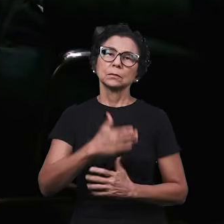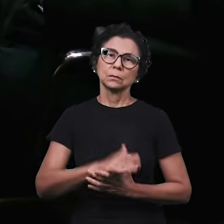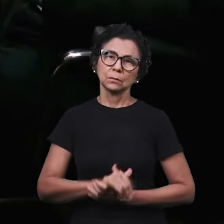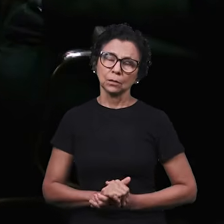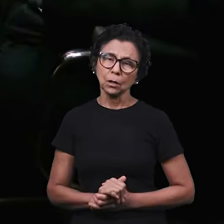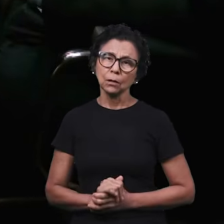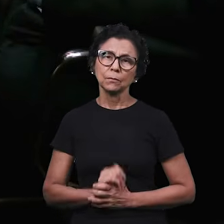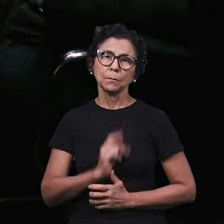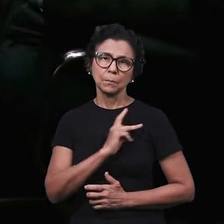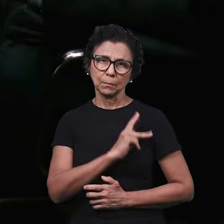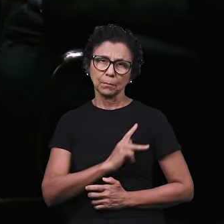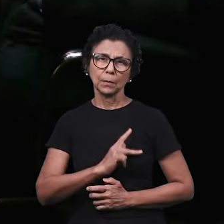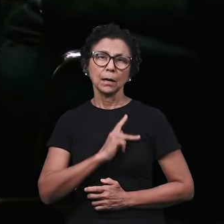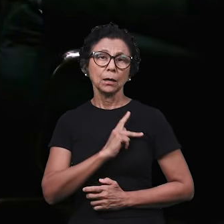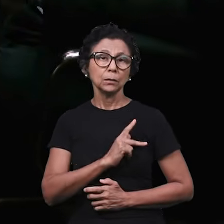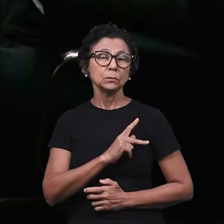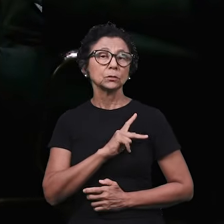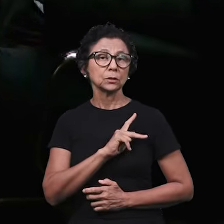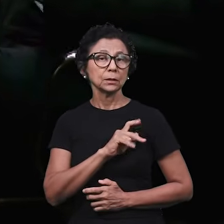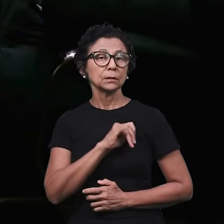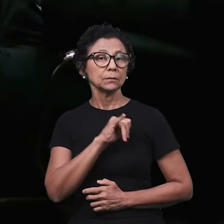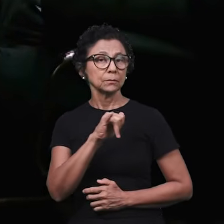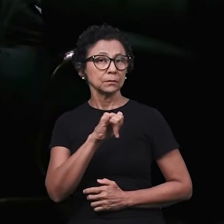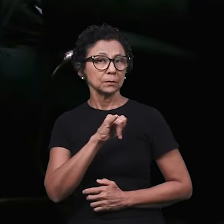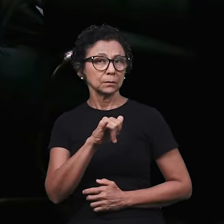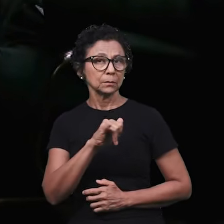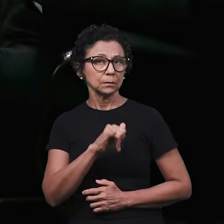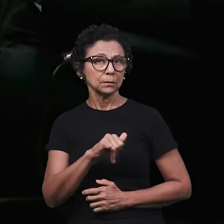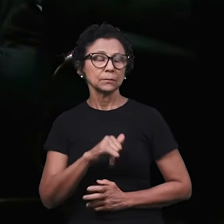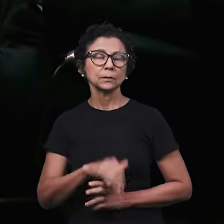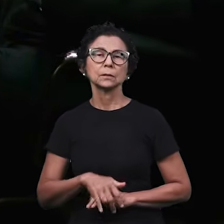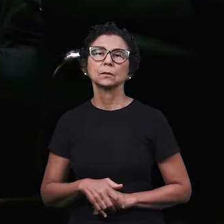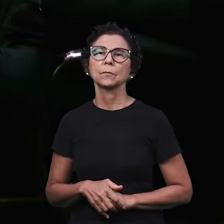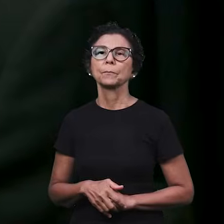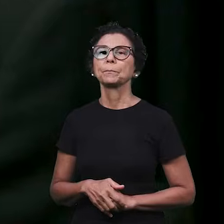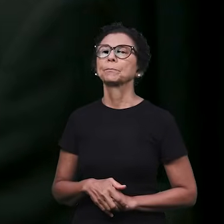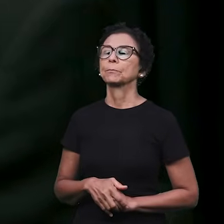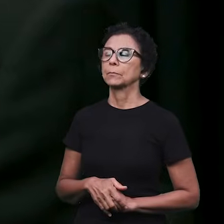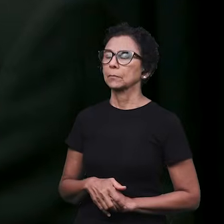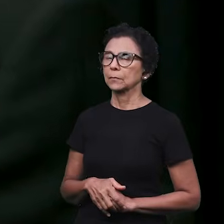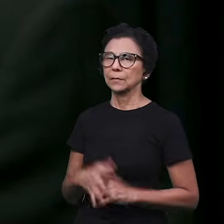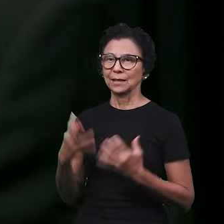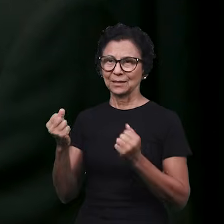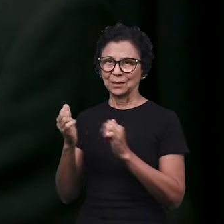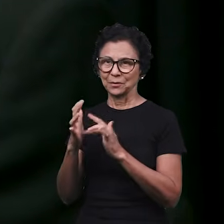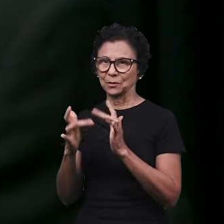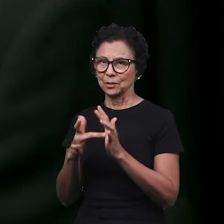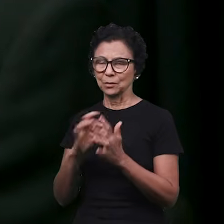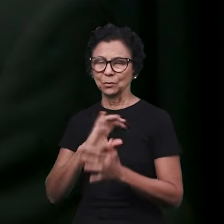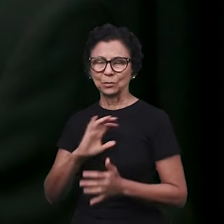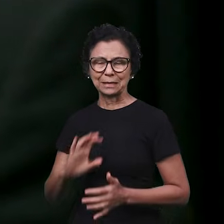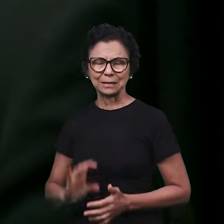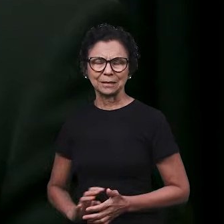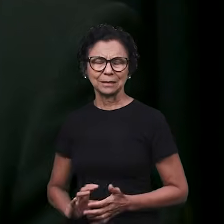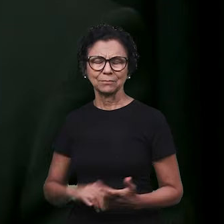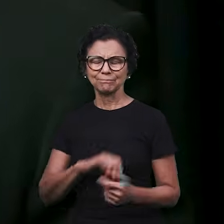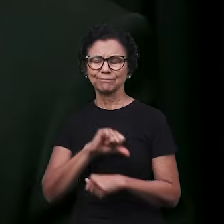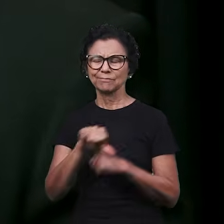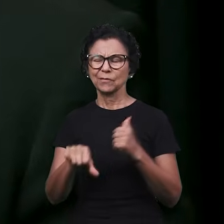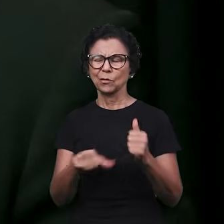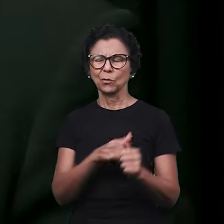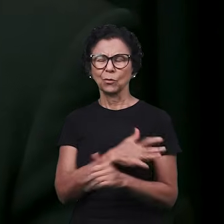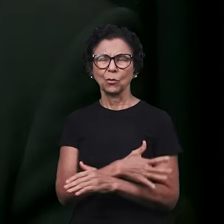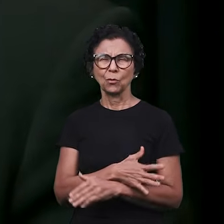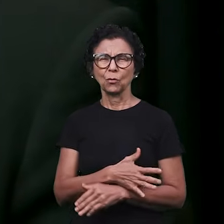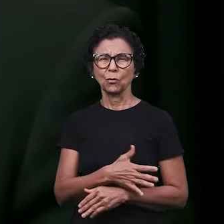palavra, o apóstolo Paulo diz isso, assim que, né, aqueles que estão em Cristo, novas criaturas são. As coisas